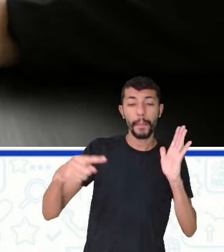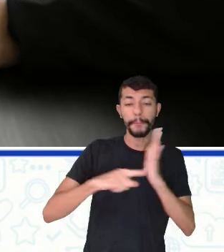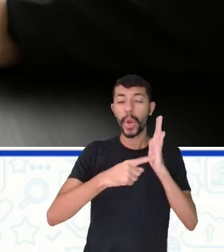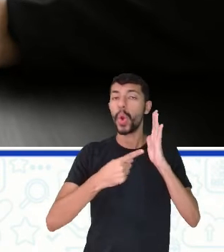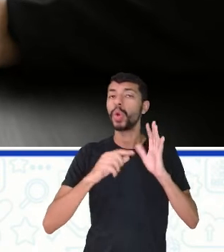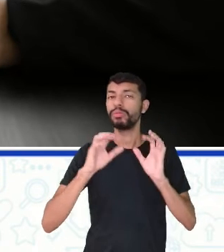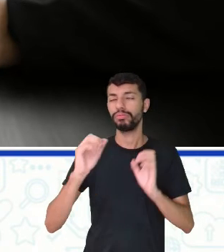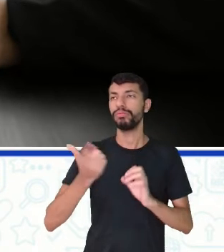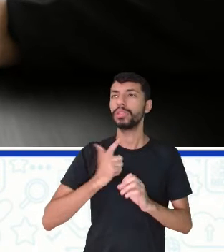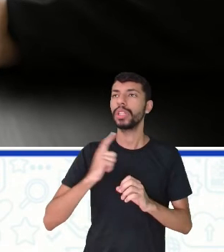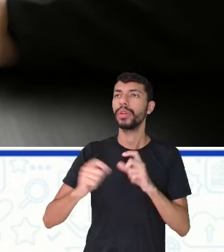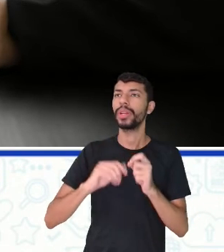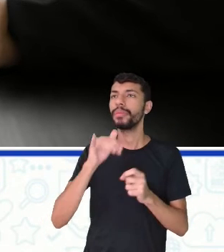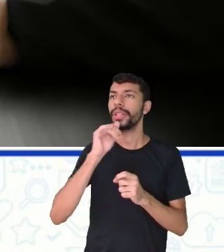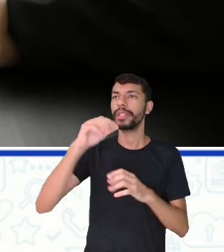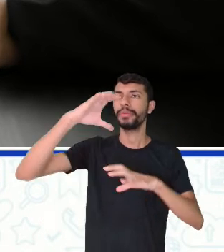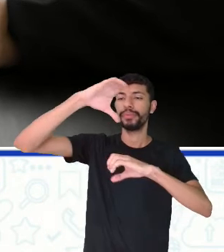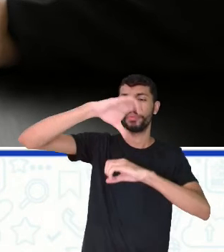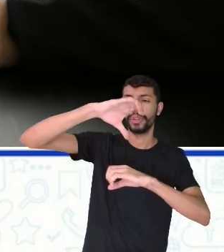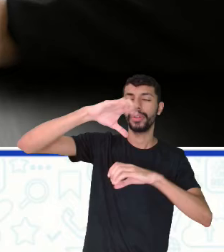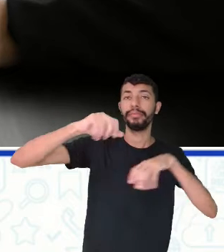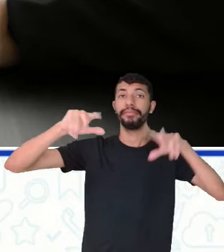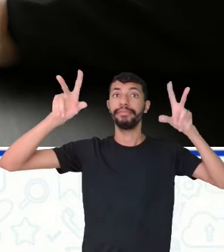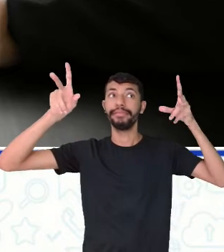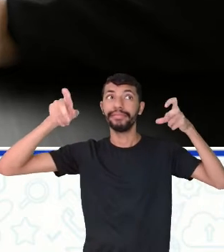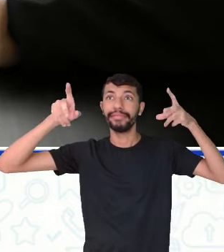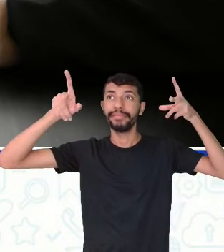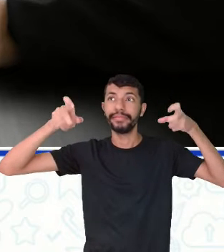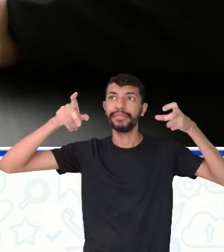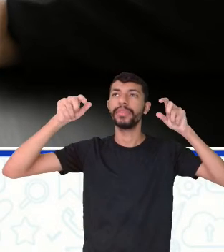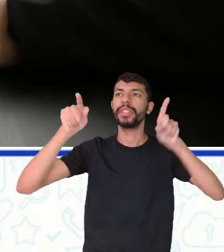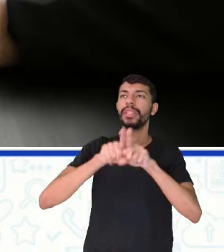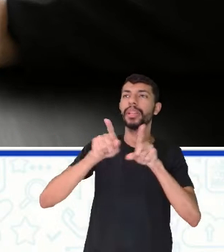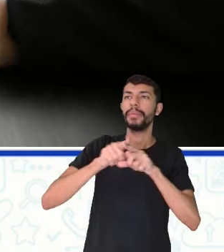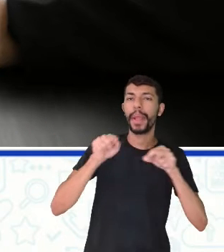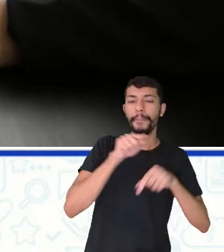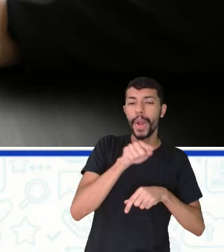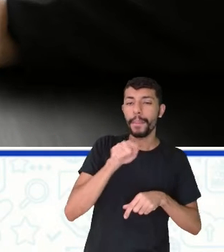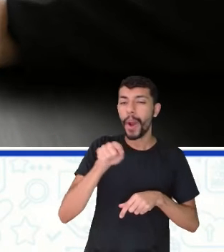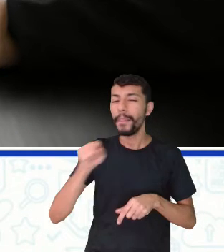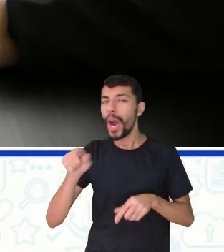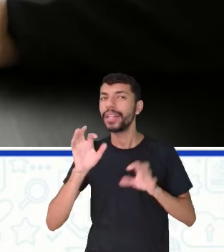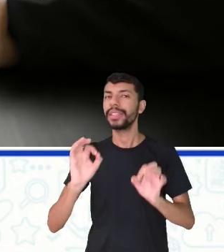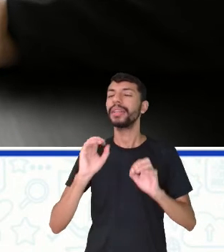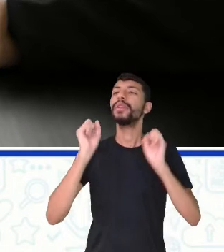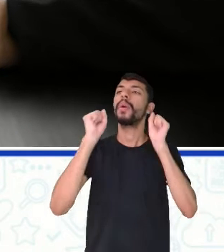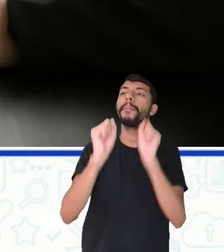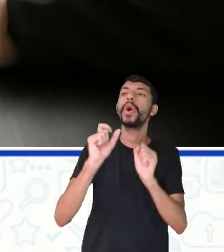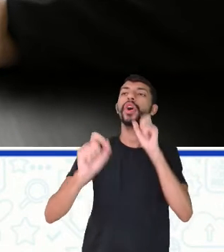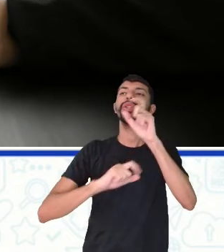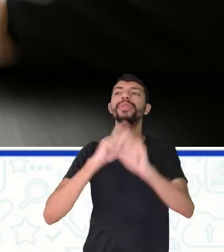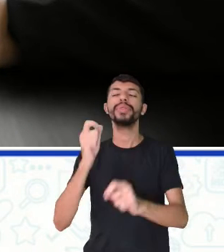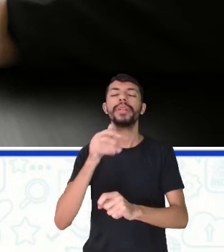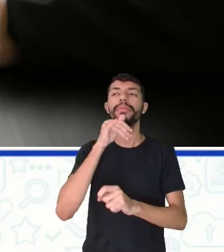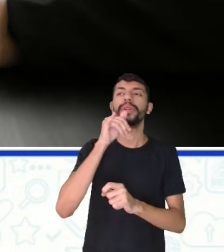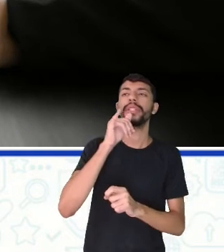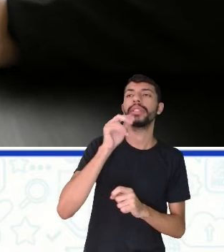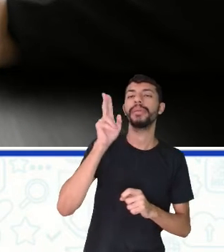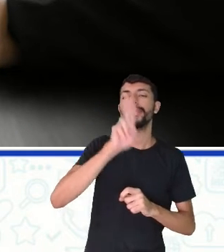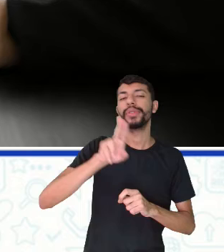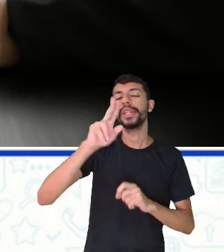como a exclamação, as aspas, as reticências, e podem ser inseridos para